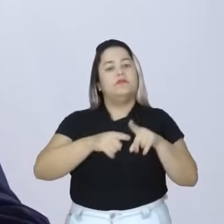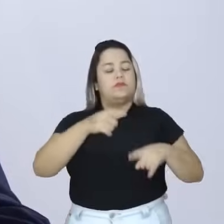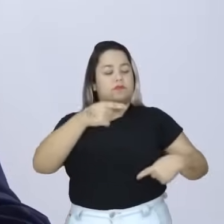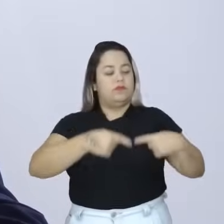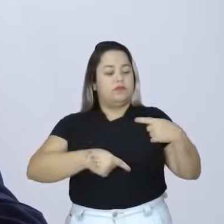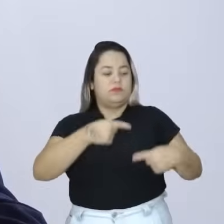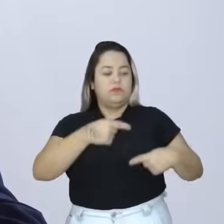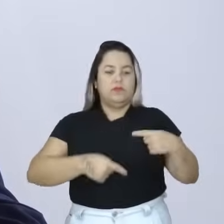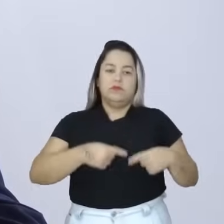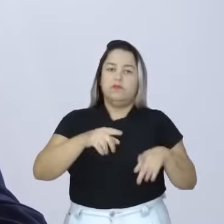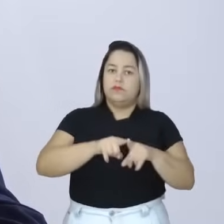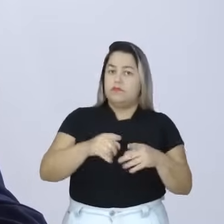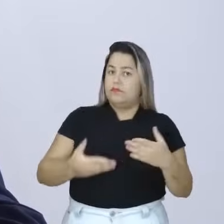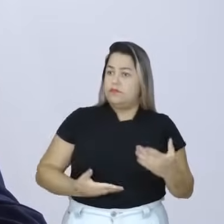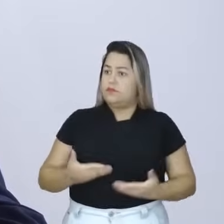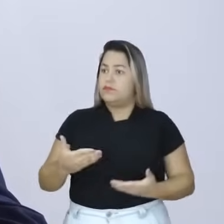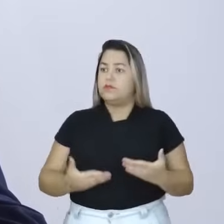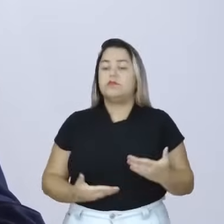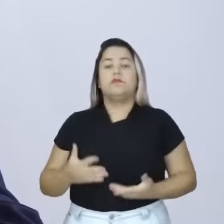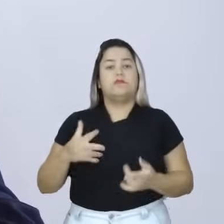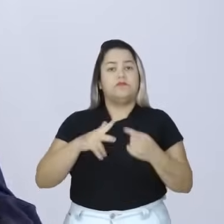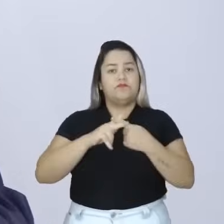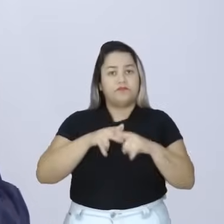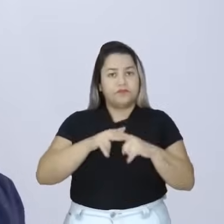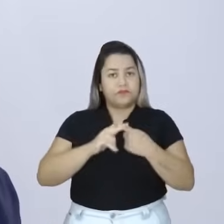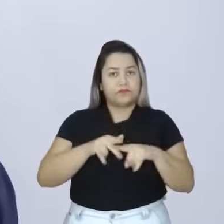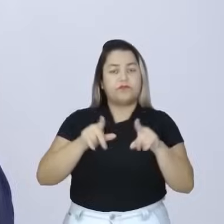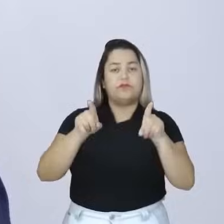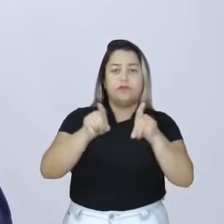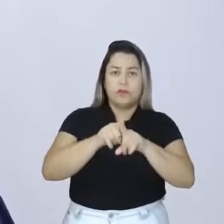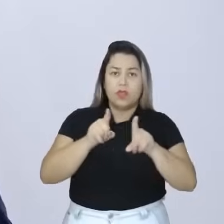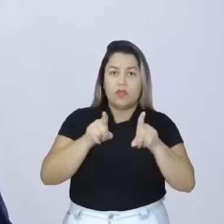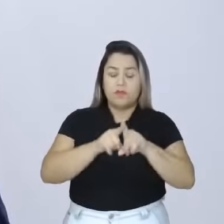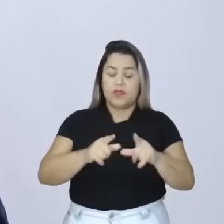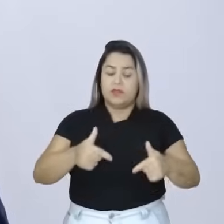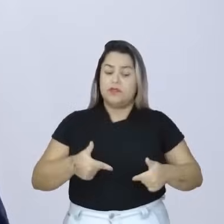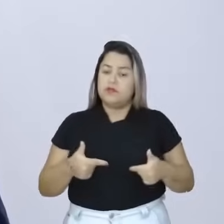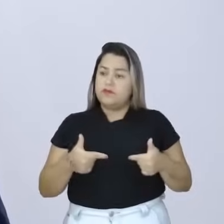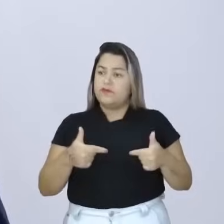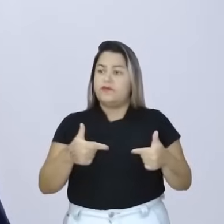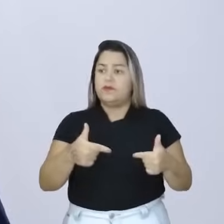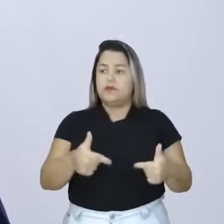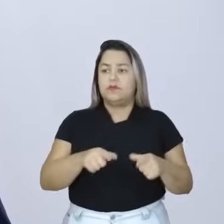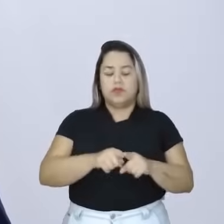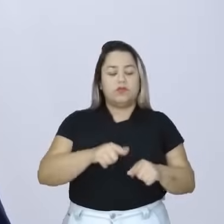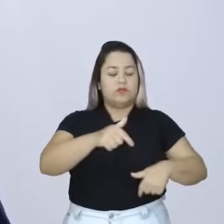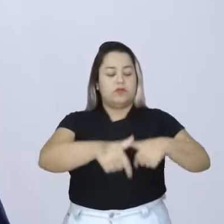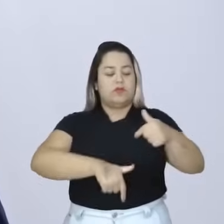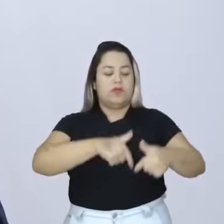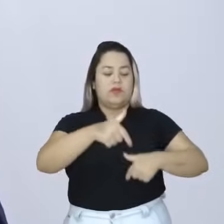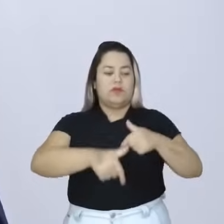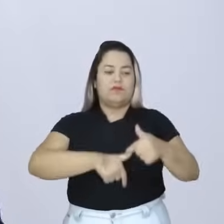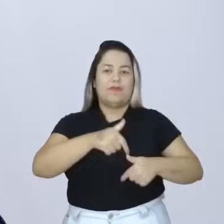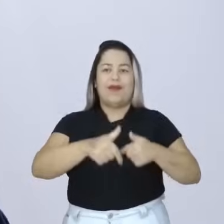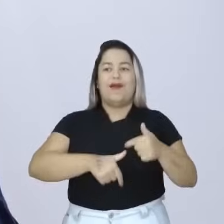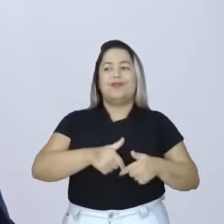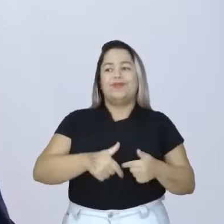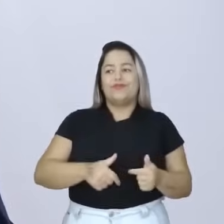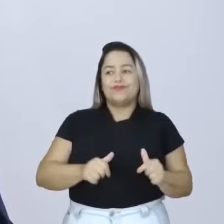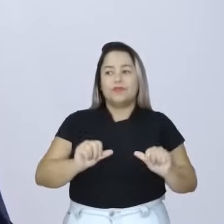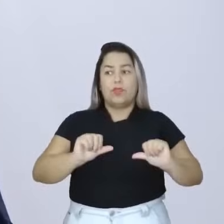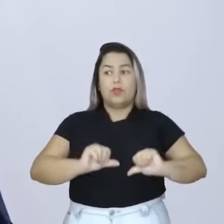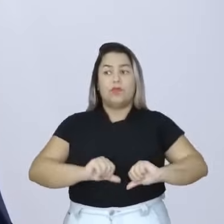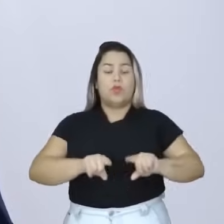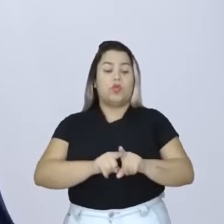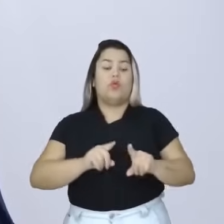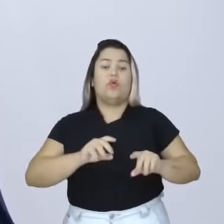servidores públicos para terem reajustes e, sobretudo, nesse enfrentamento do trabalho precarizado e desse novo mundo